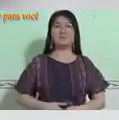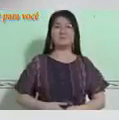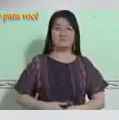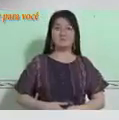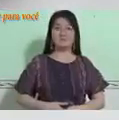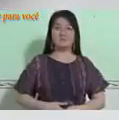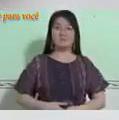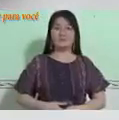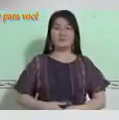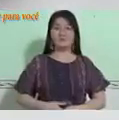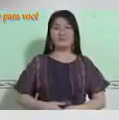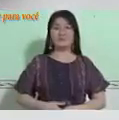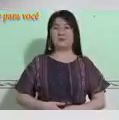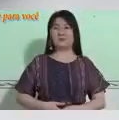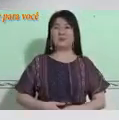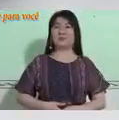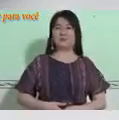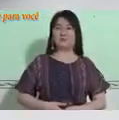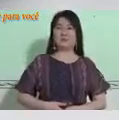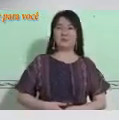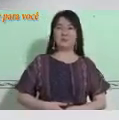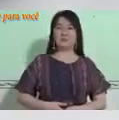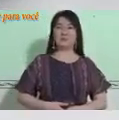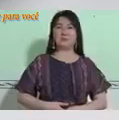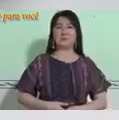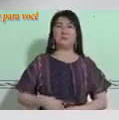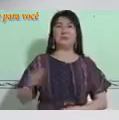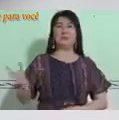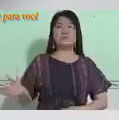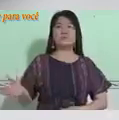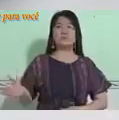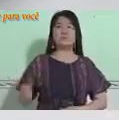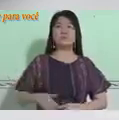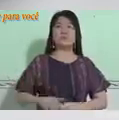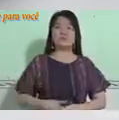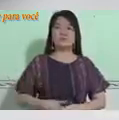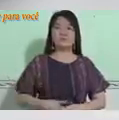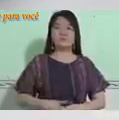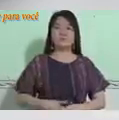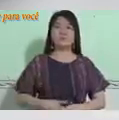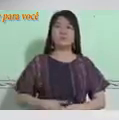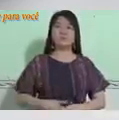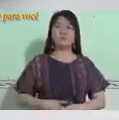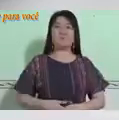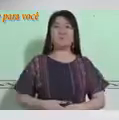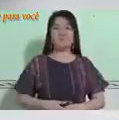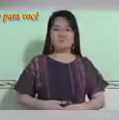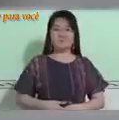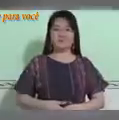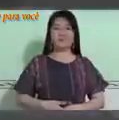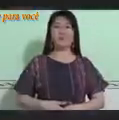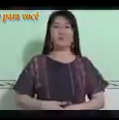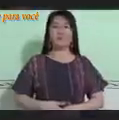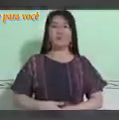Com auxílio de um conta-gotas, vírgula PINGUEDE 2 a 3 gotas desta solução salina em cada narina e vira